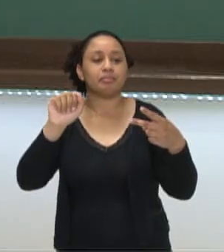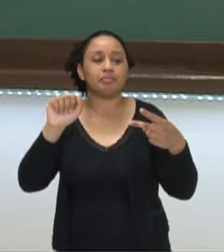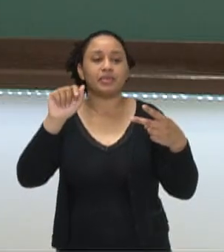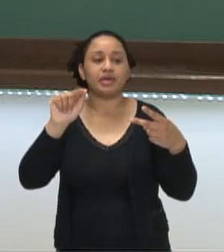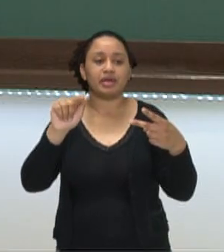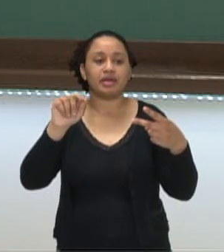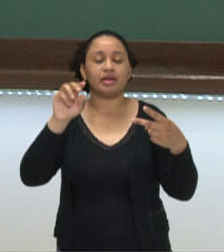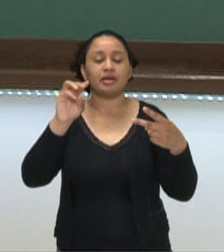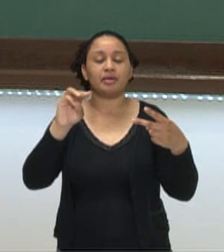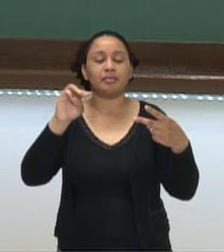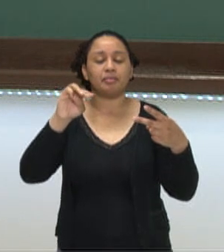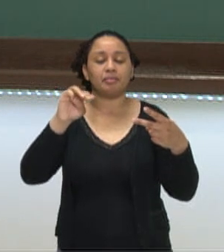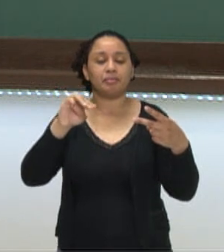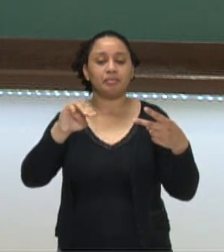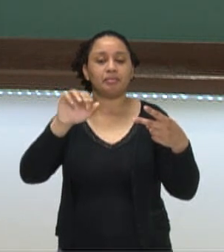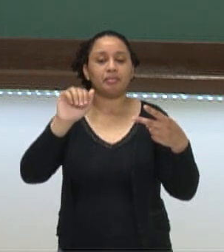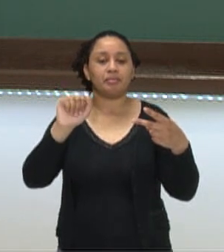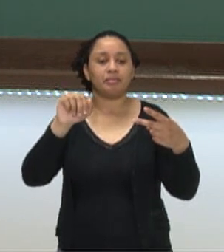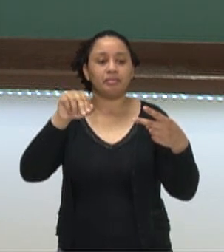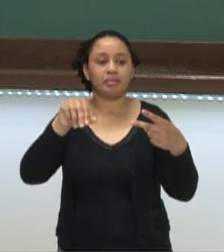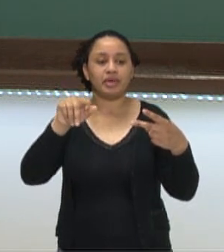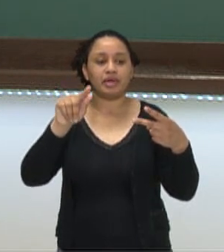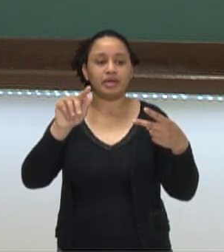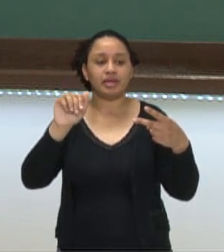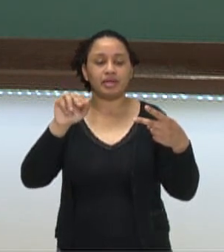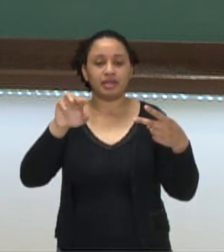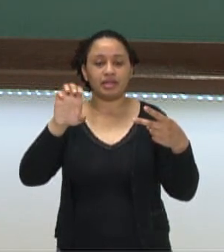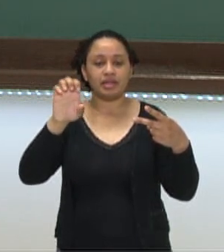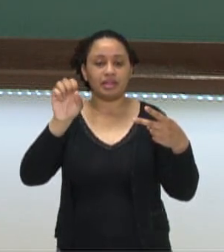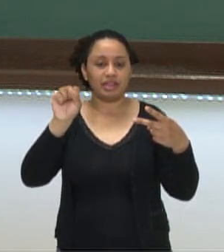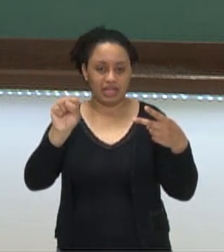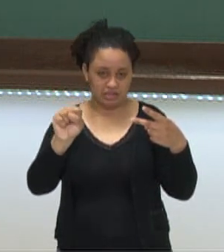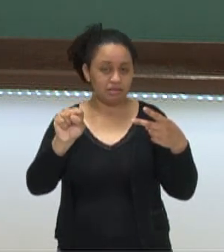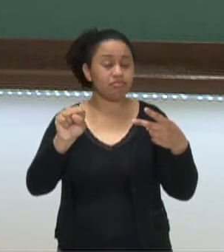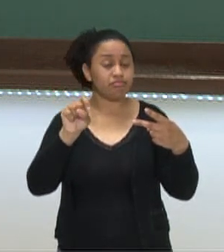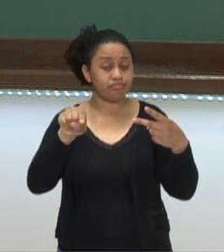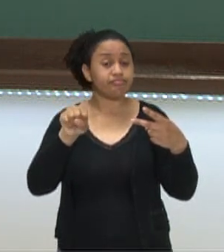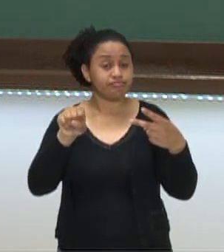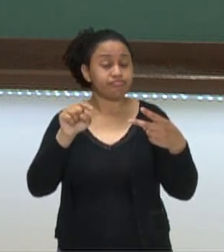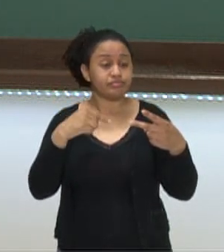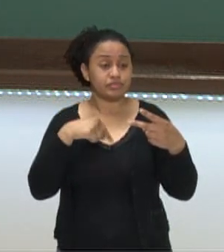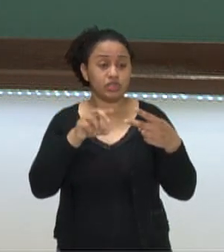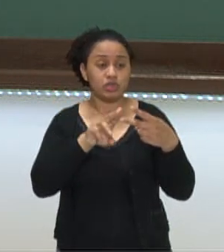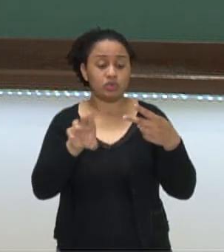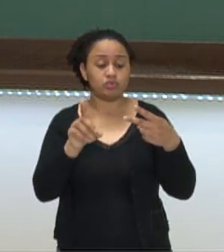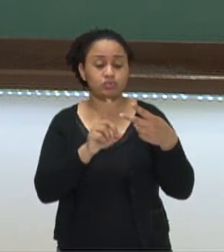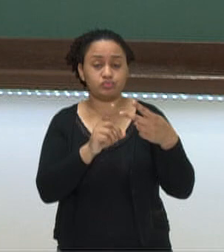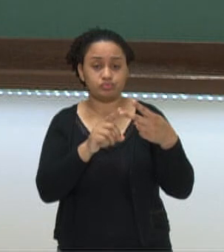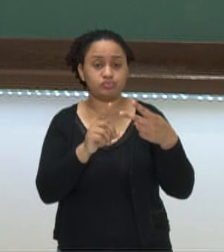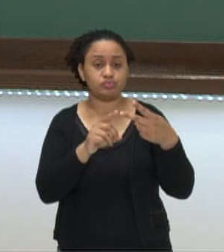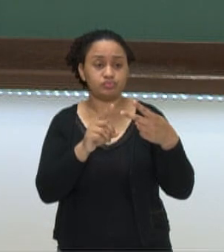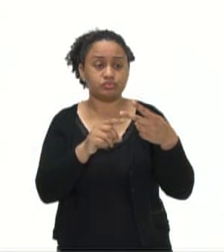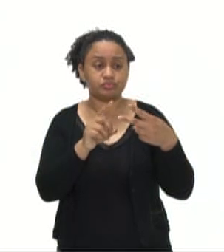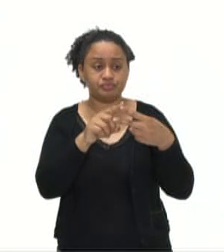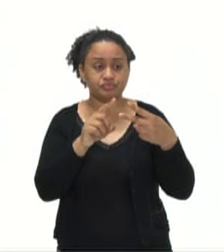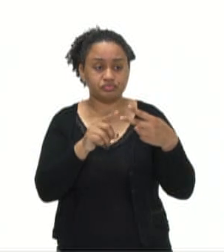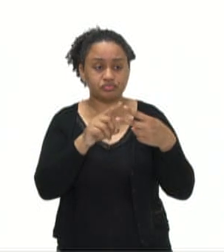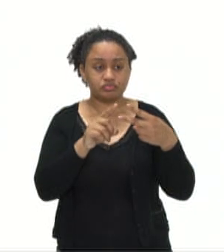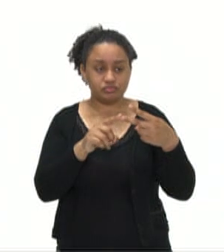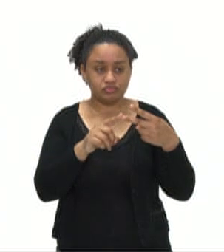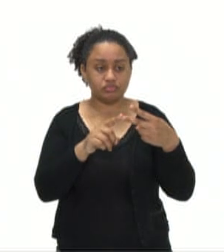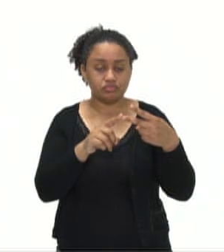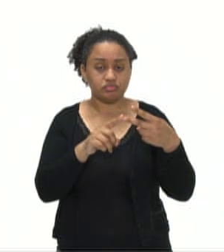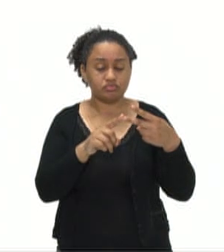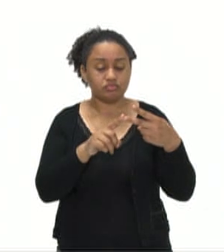o Mn. Na tabela periódica, o Mn é o elemento manganês, tá? Então, o nome